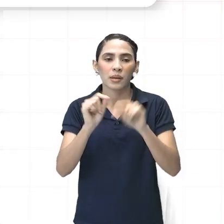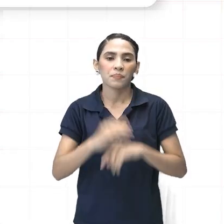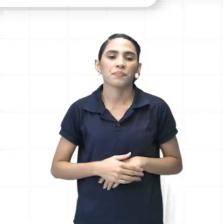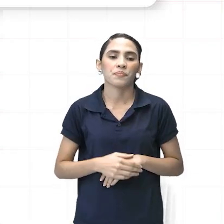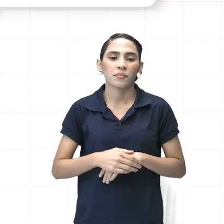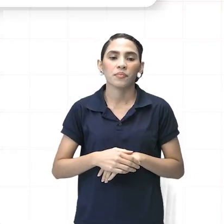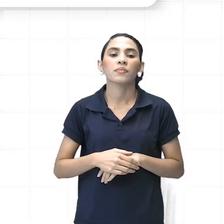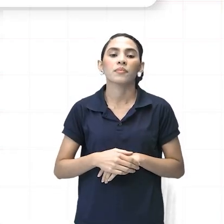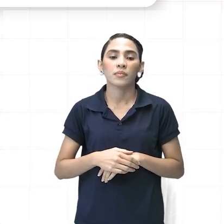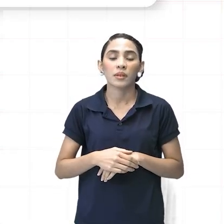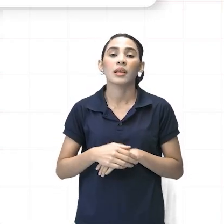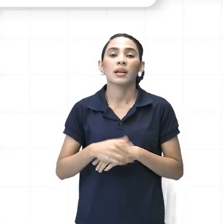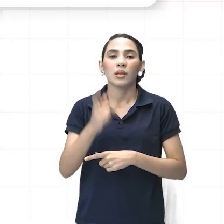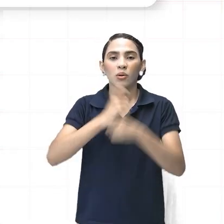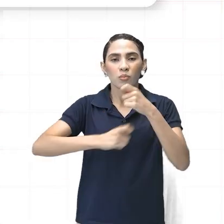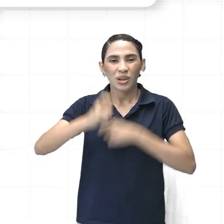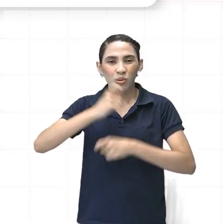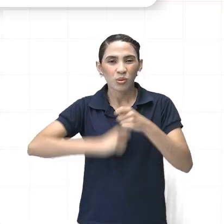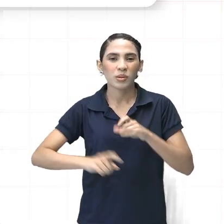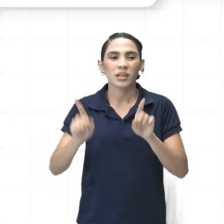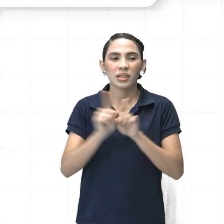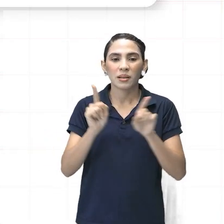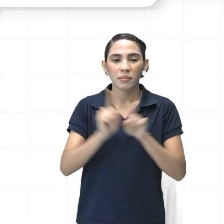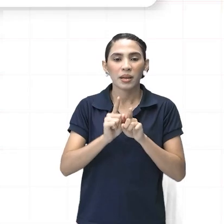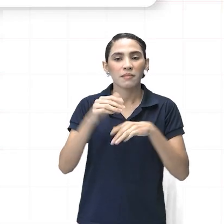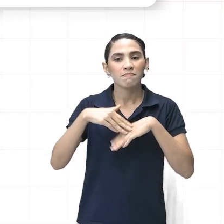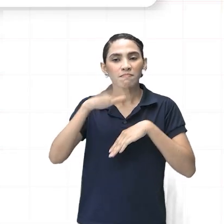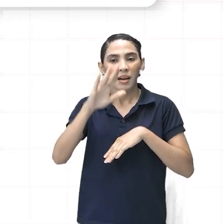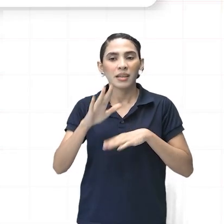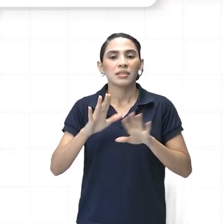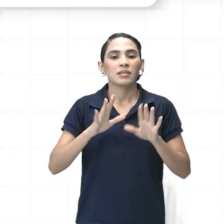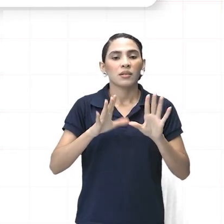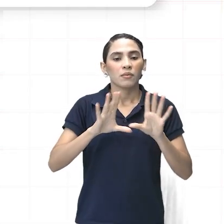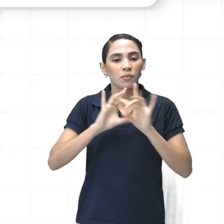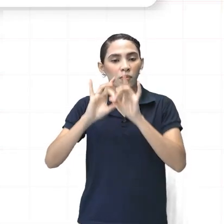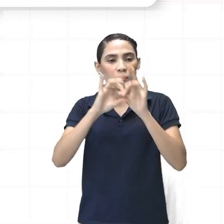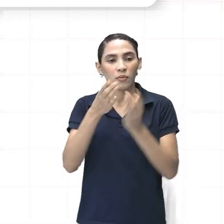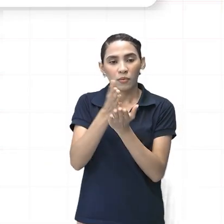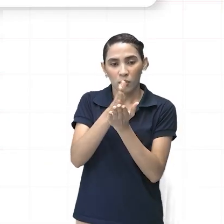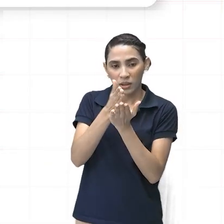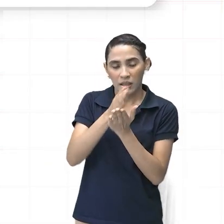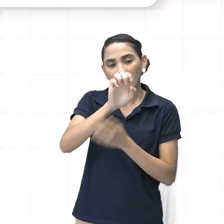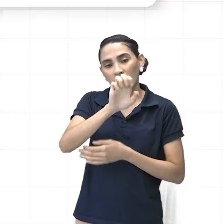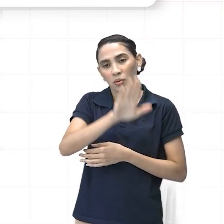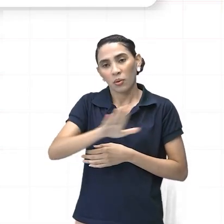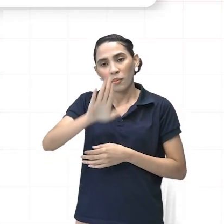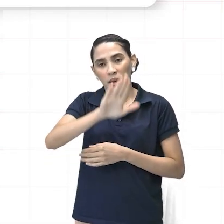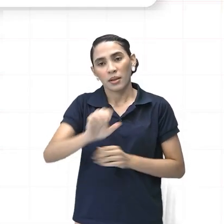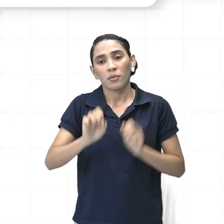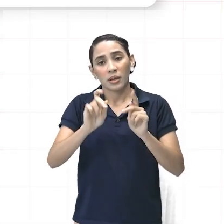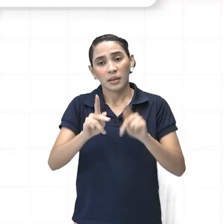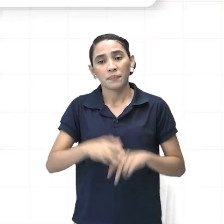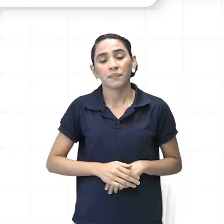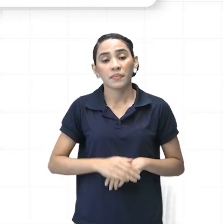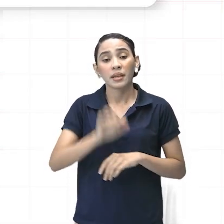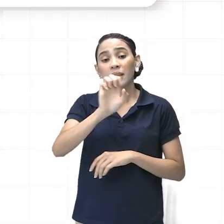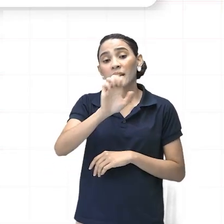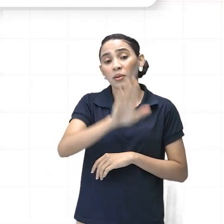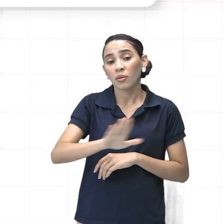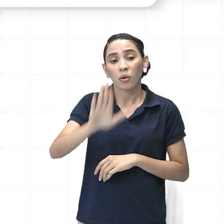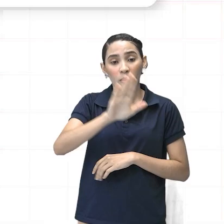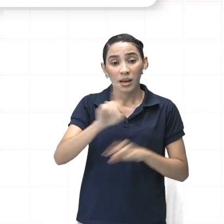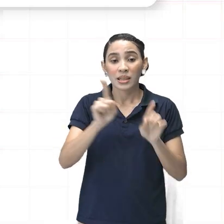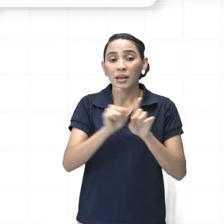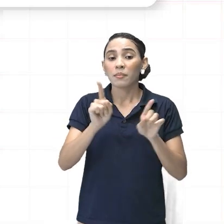o domínio da economia, que vai estar além aí das fronteiras europeias, tá? E a Europa,